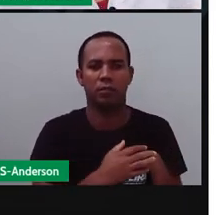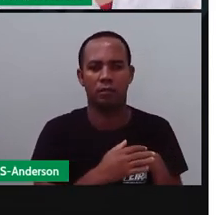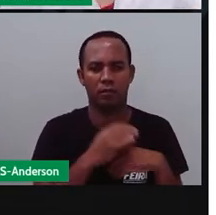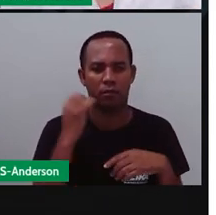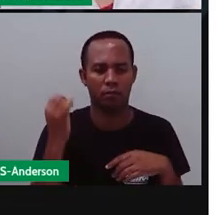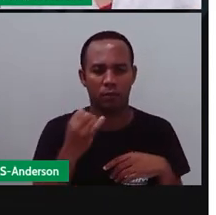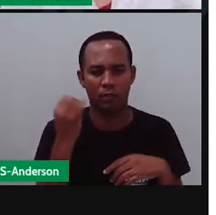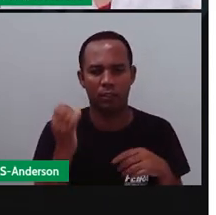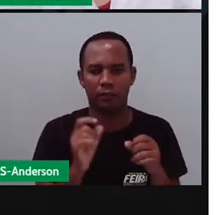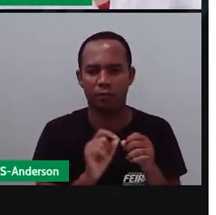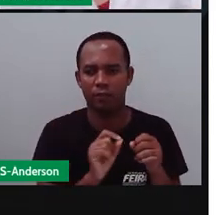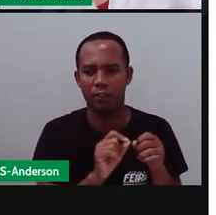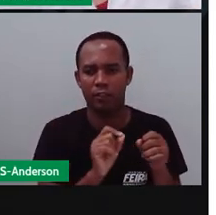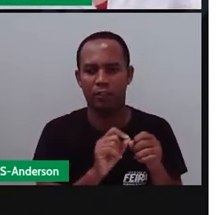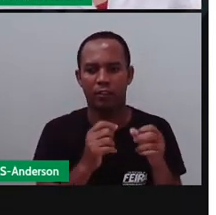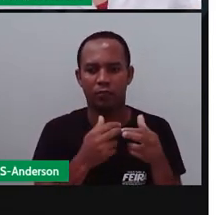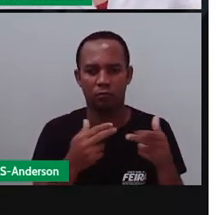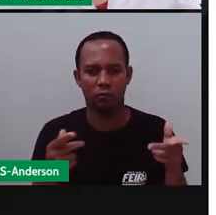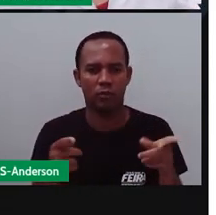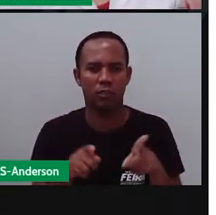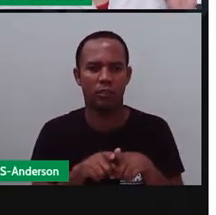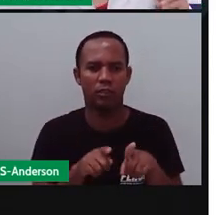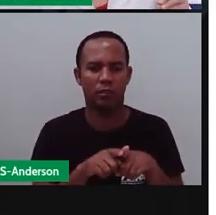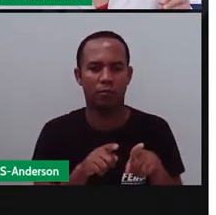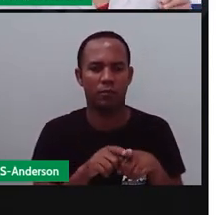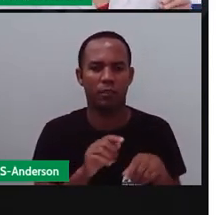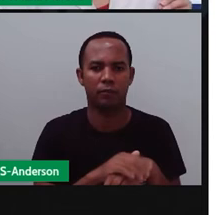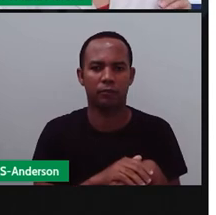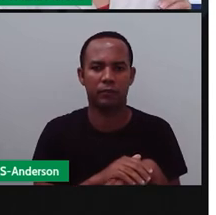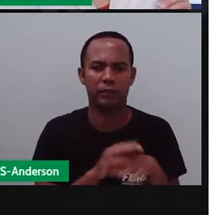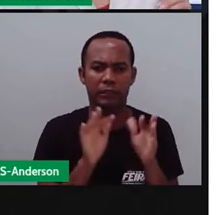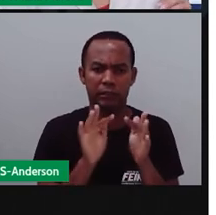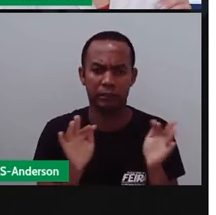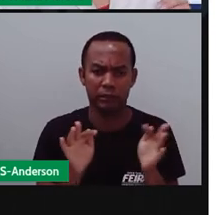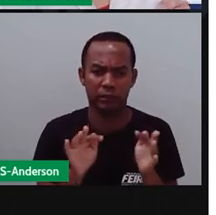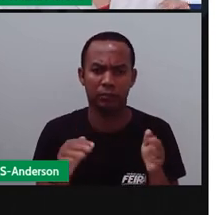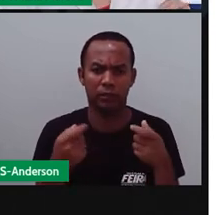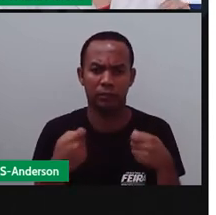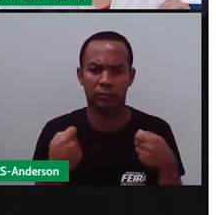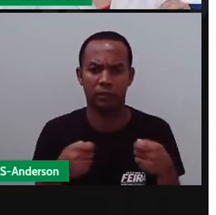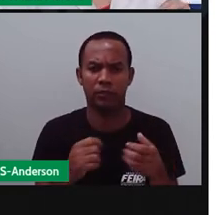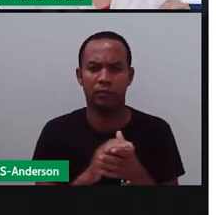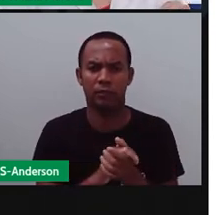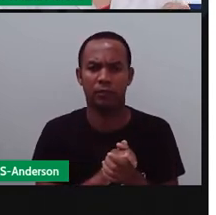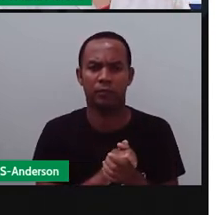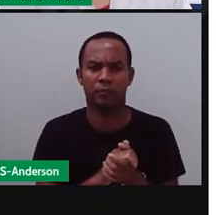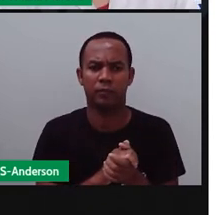se fazer as coisas. Então, um texto bem detalhadozinho.